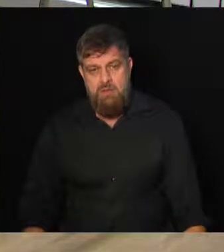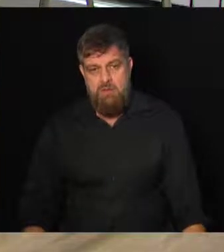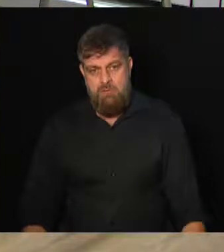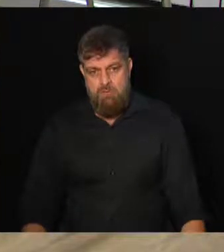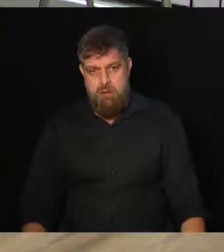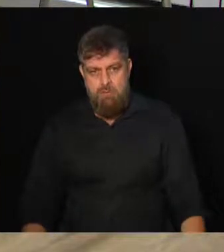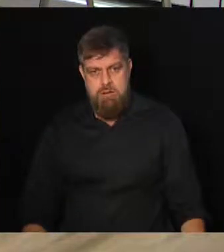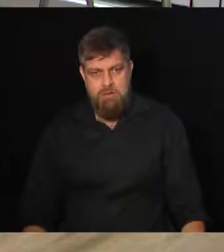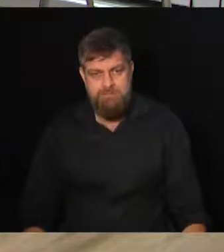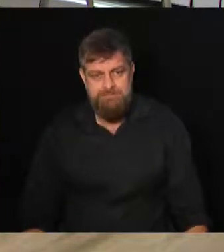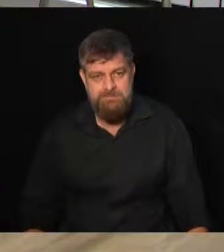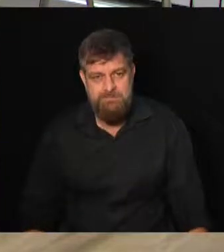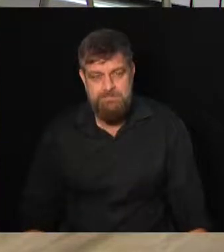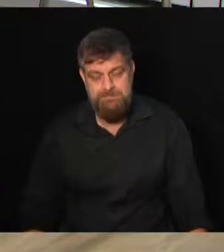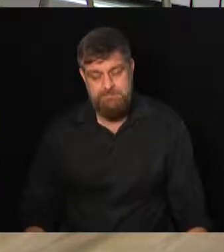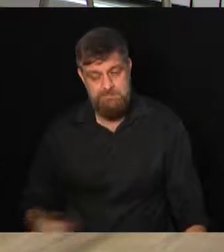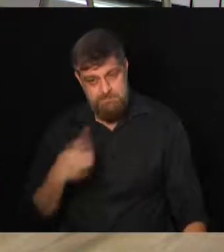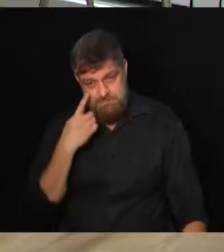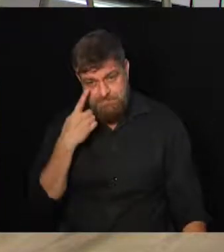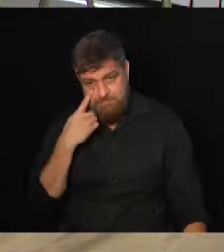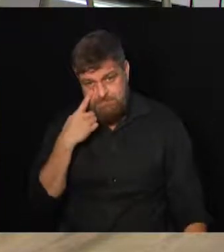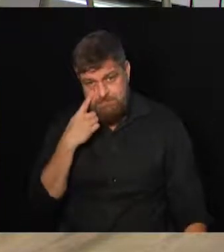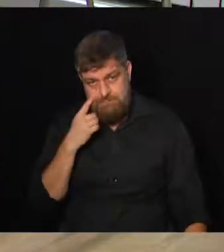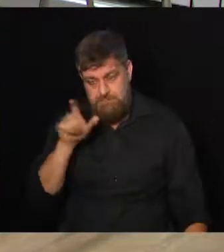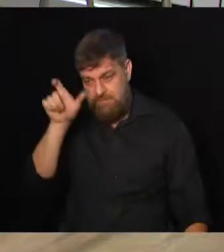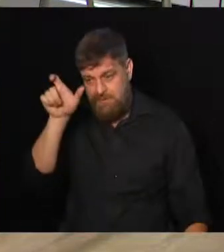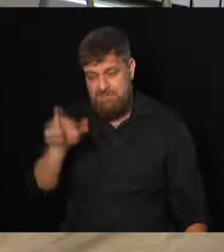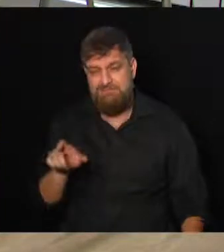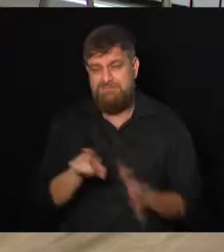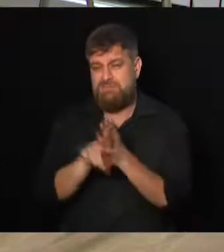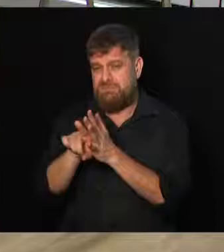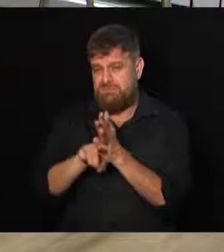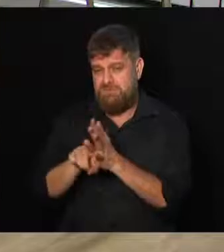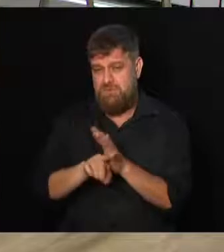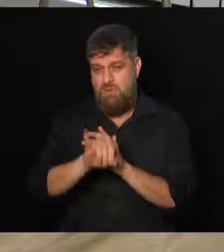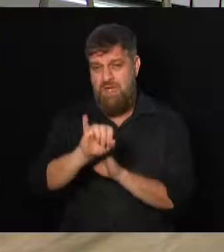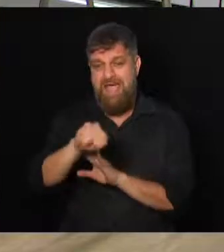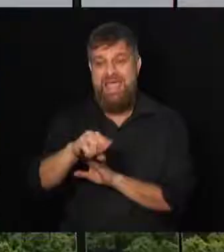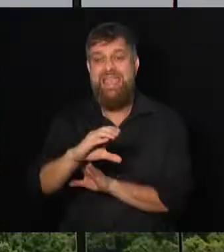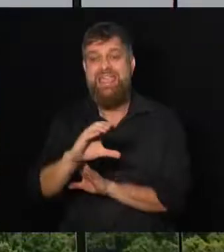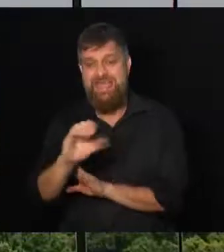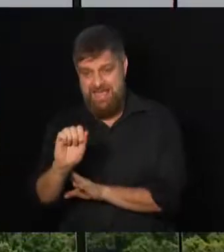né? Então a gente tem visto, eu passei pelo INCA, né? Fui aluno de lá.